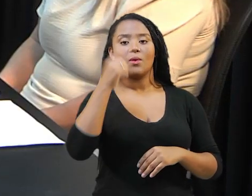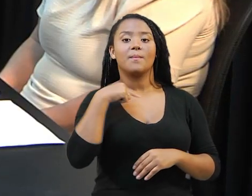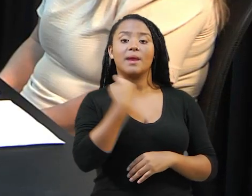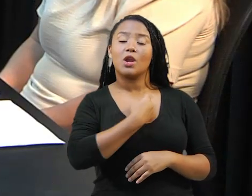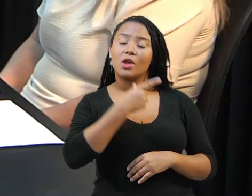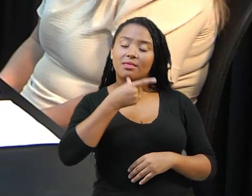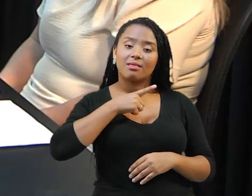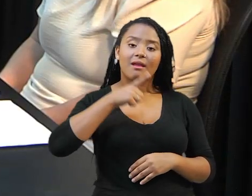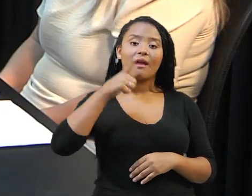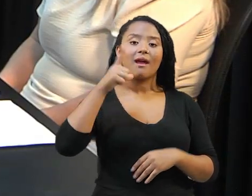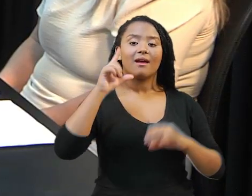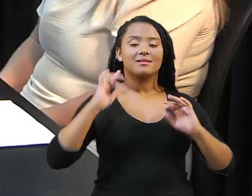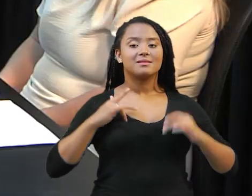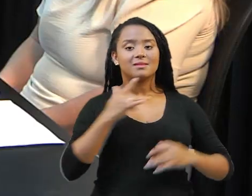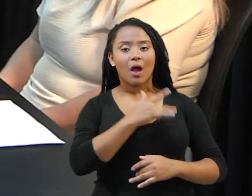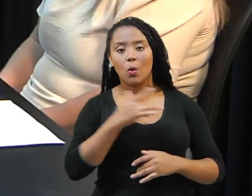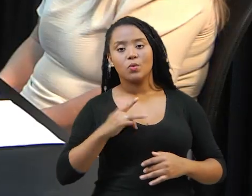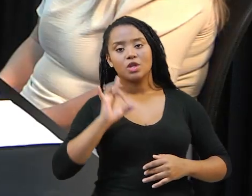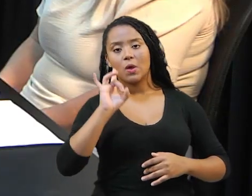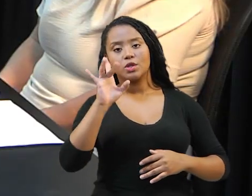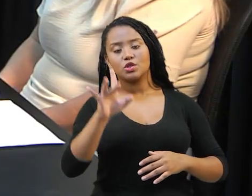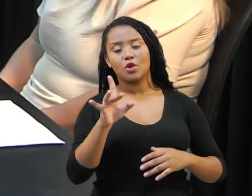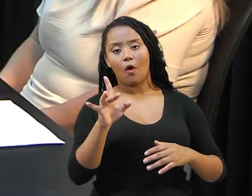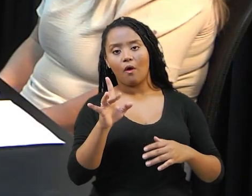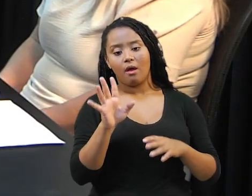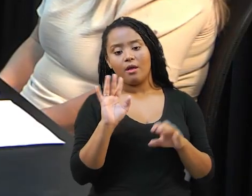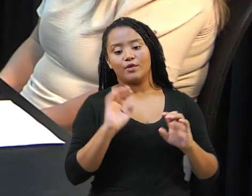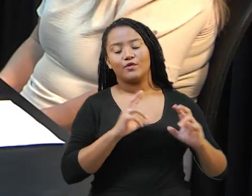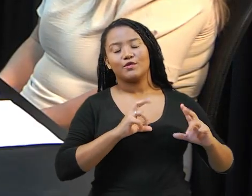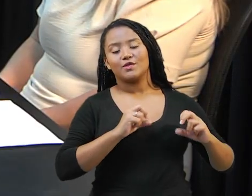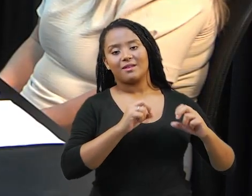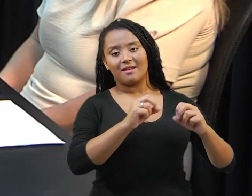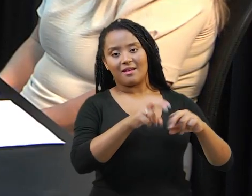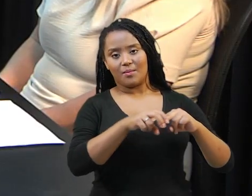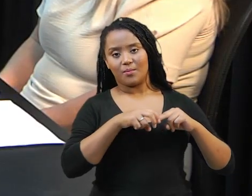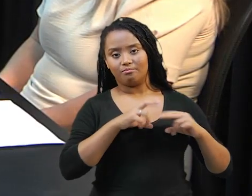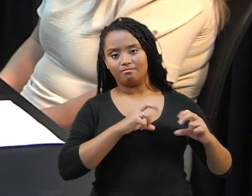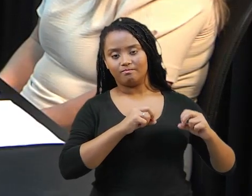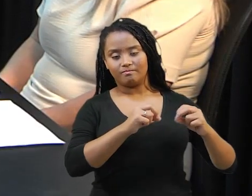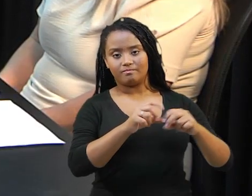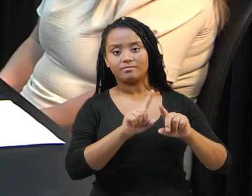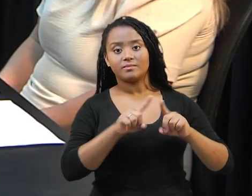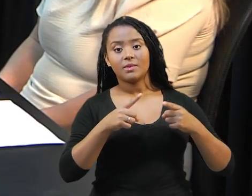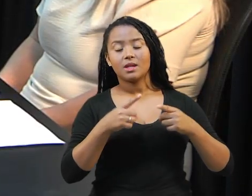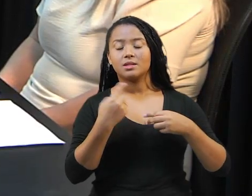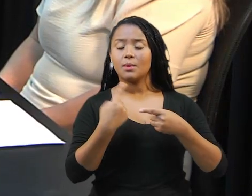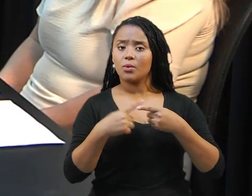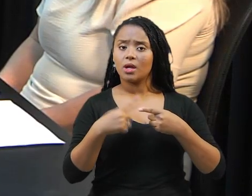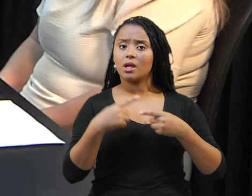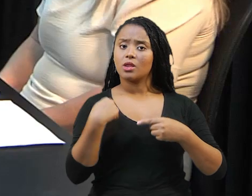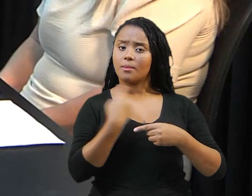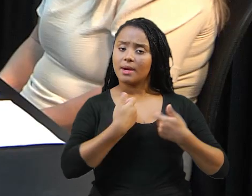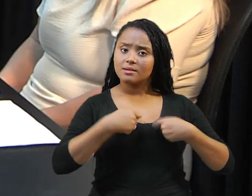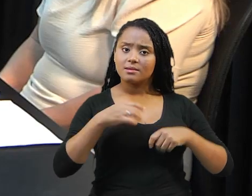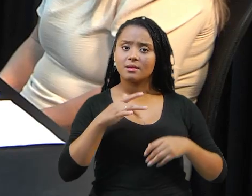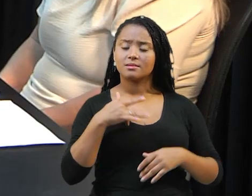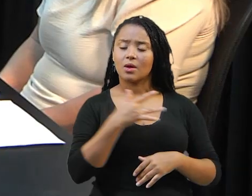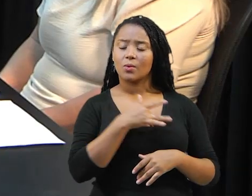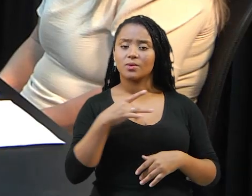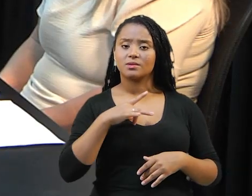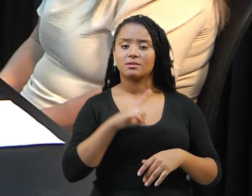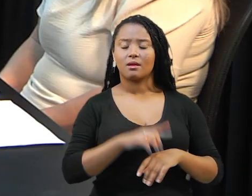mais importantes para a gente ter saúde global, não só em relação ao câncer, para a gente ter saúde. E eu costumo brincar também, a